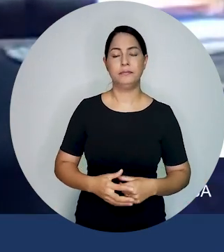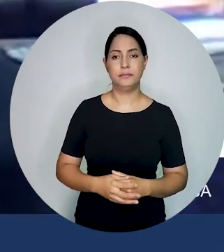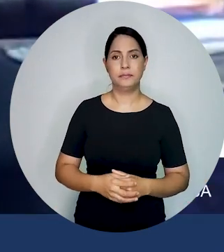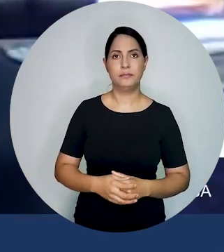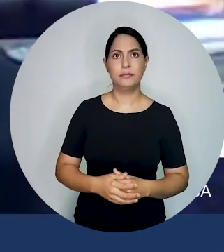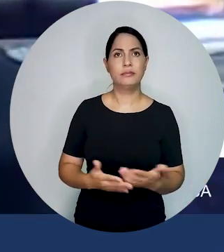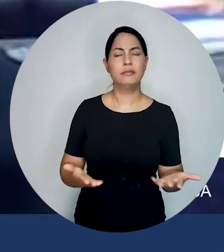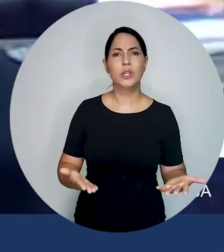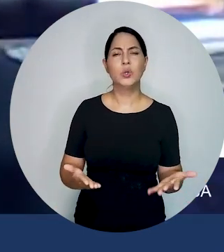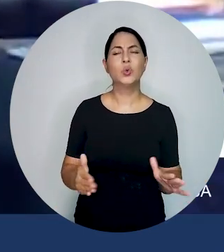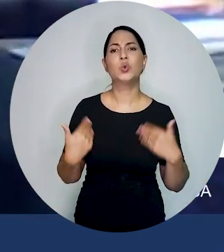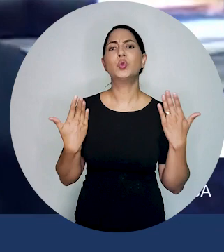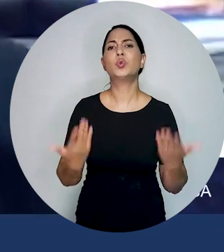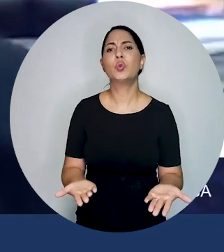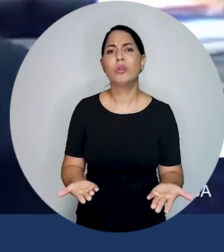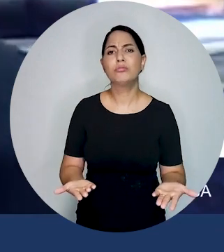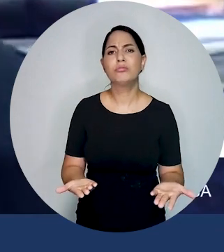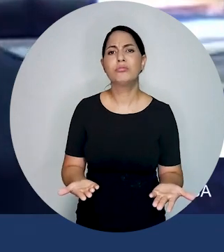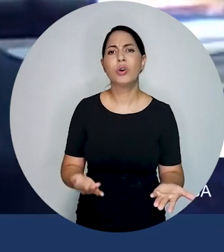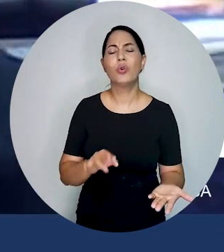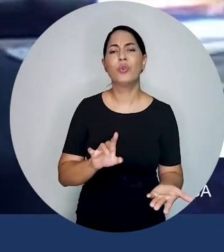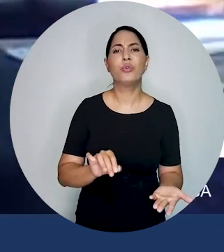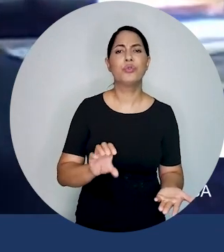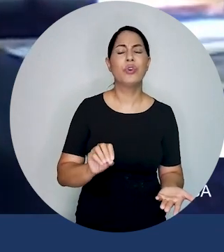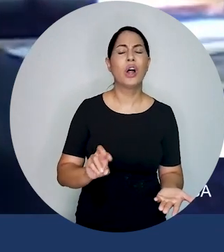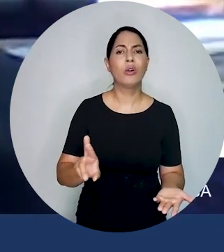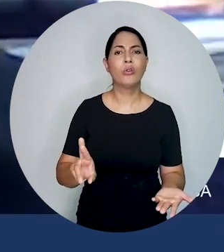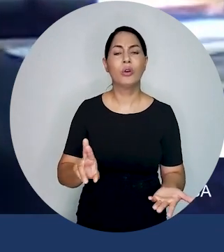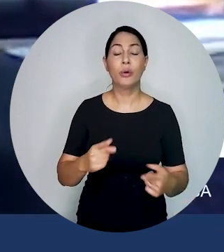empresarial. Pode ser o valor da causa.